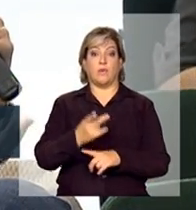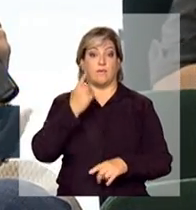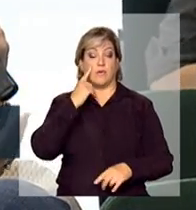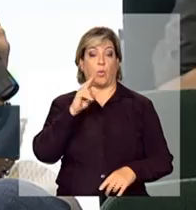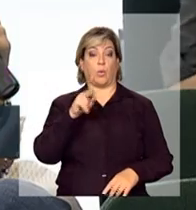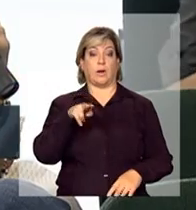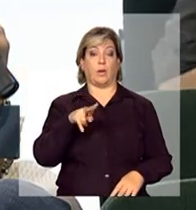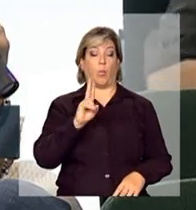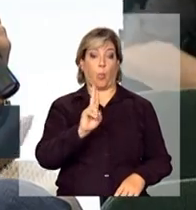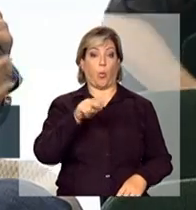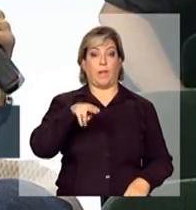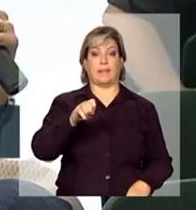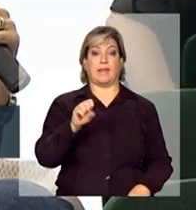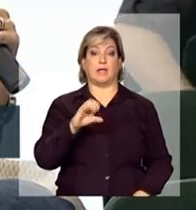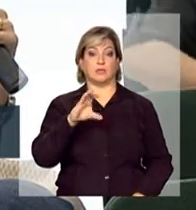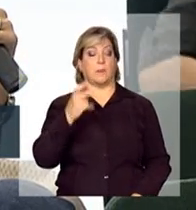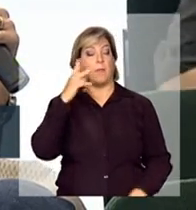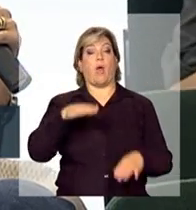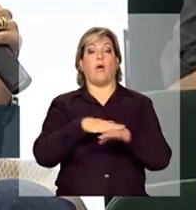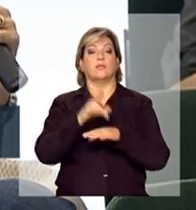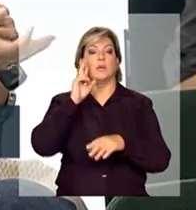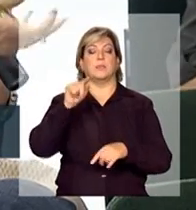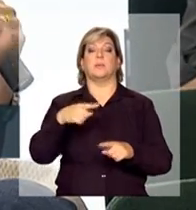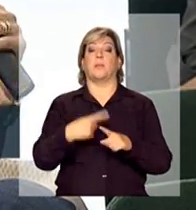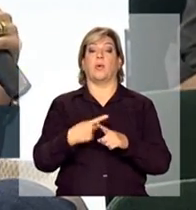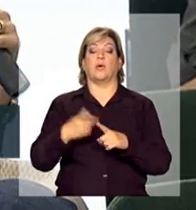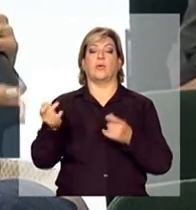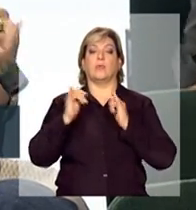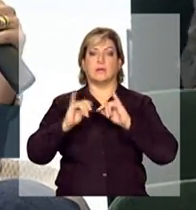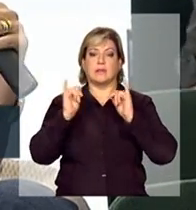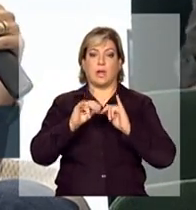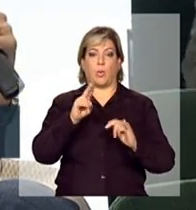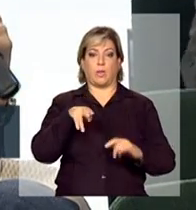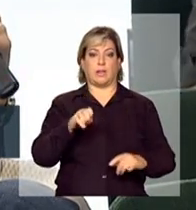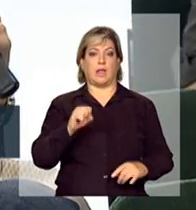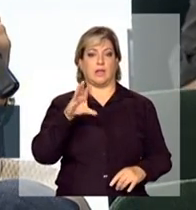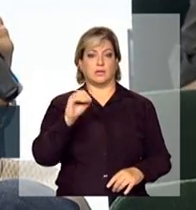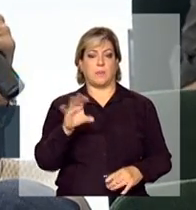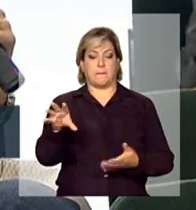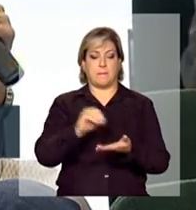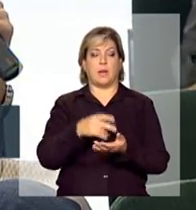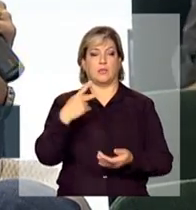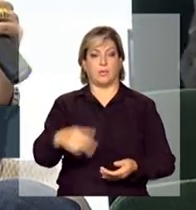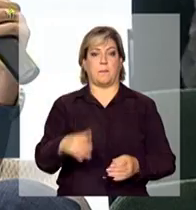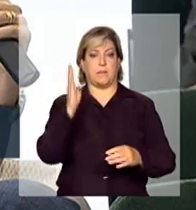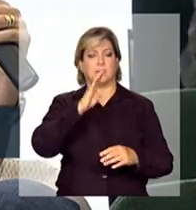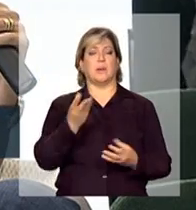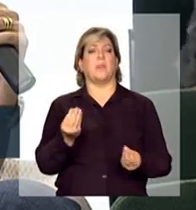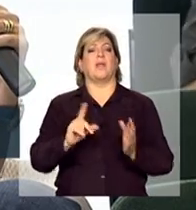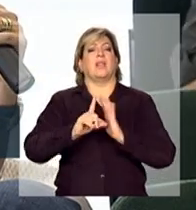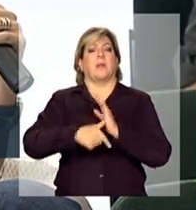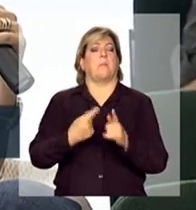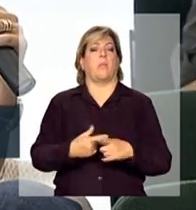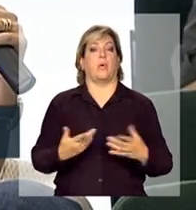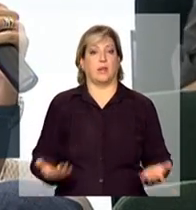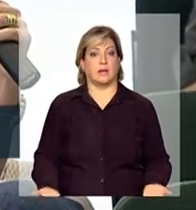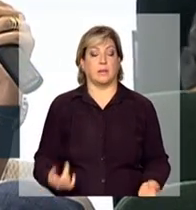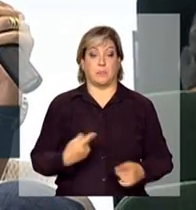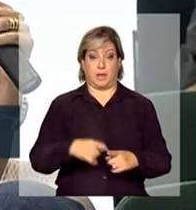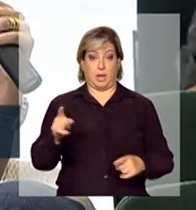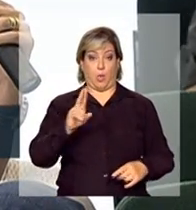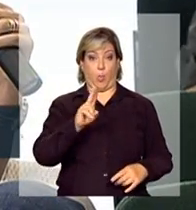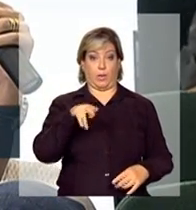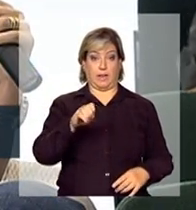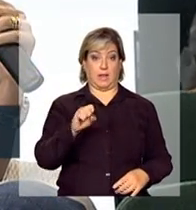Unesco para conversar sobre isso Por que que os dados que a Unesco pega do Brasil são tão desatualizados e a outra questão é a seguinte a Unesco diz que o